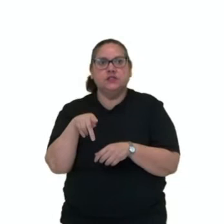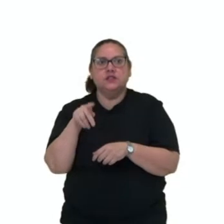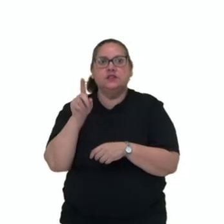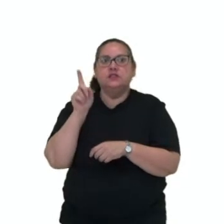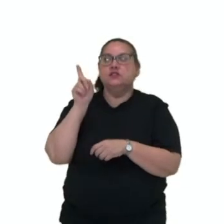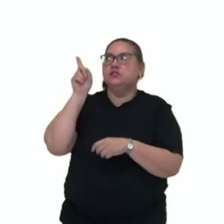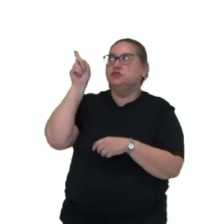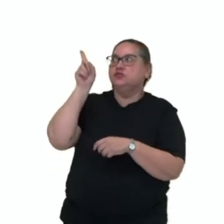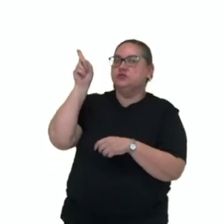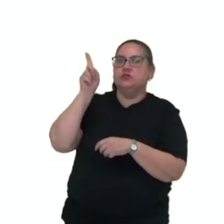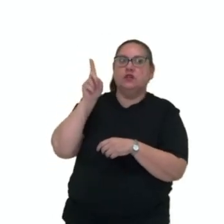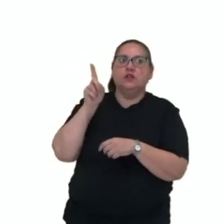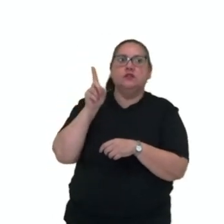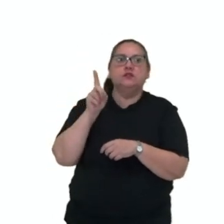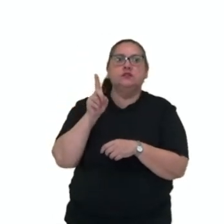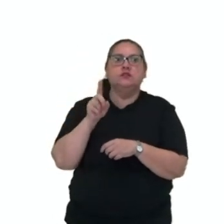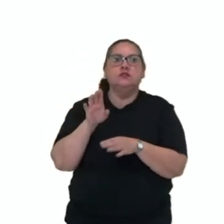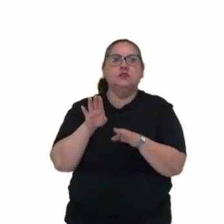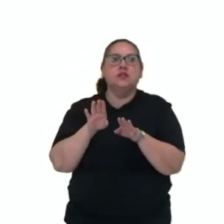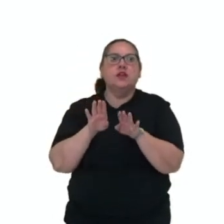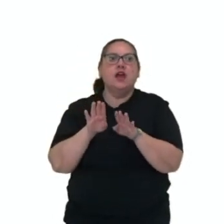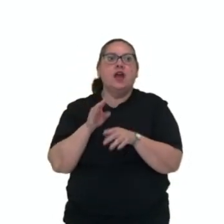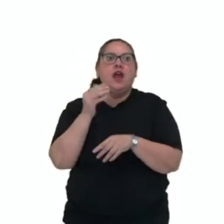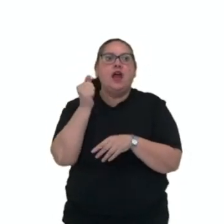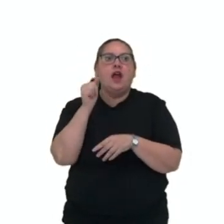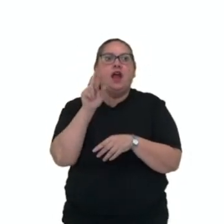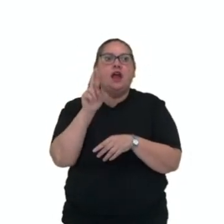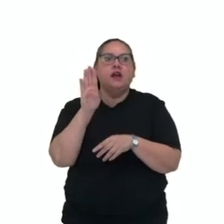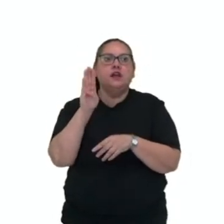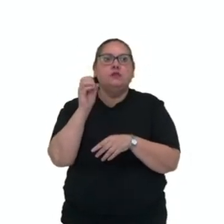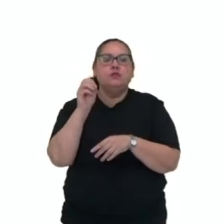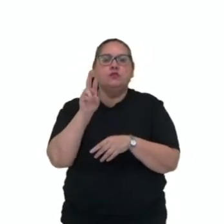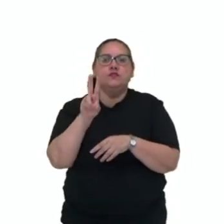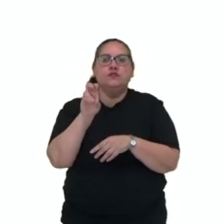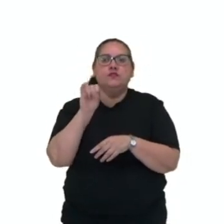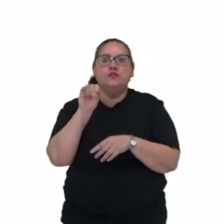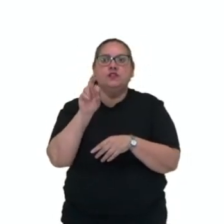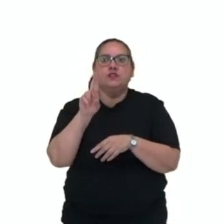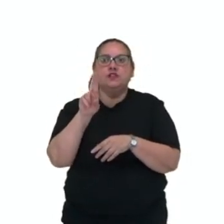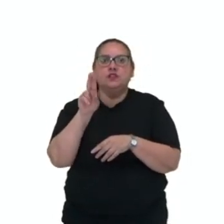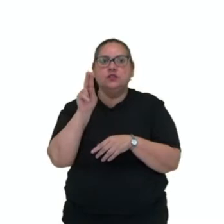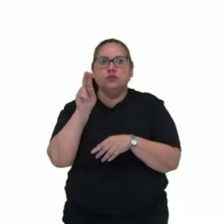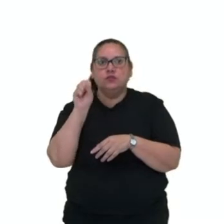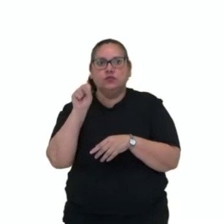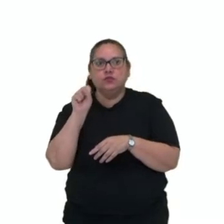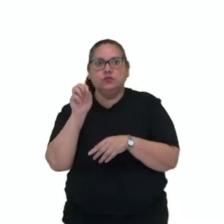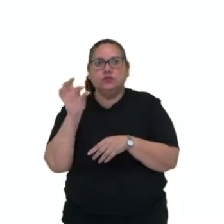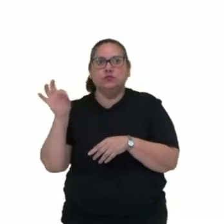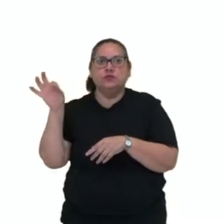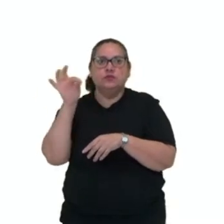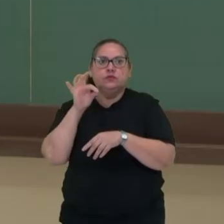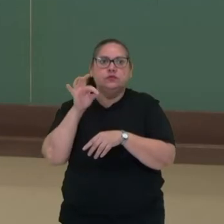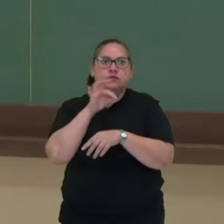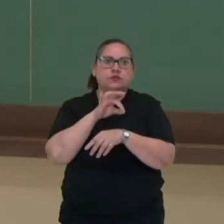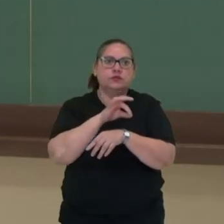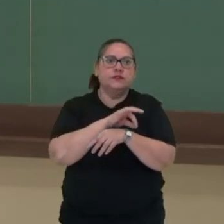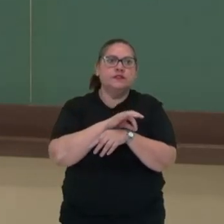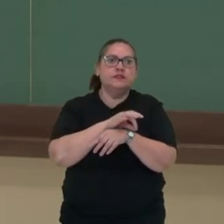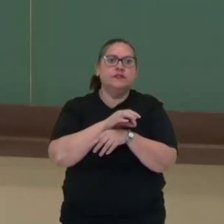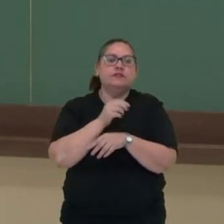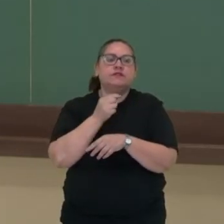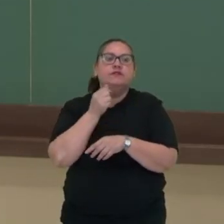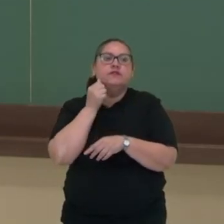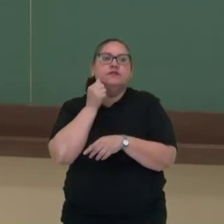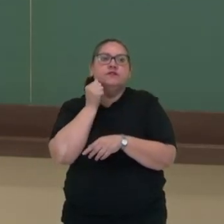Chikungunya, causada pelo arbovírus. A chikungunya é transmitida pelo mosquito fêmea